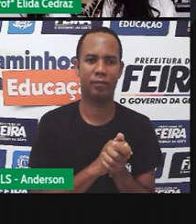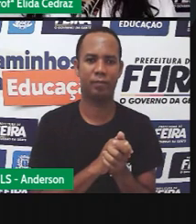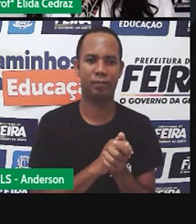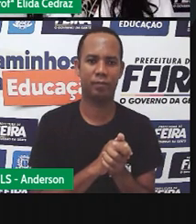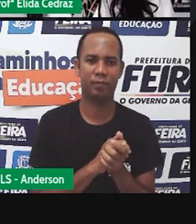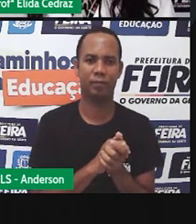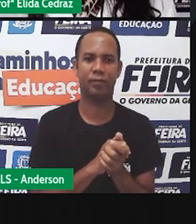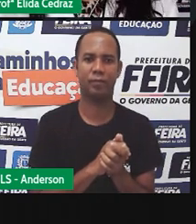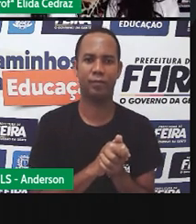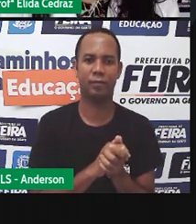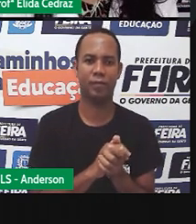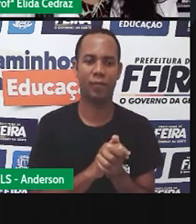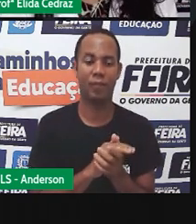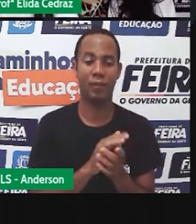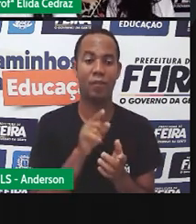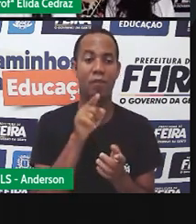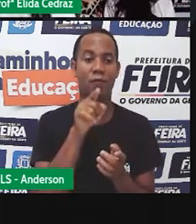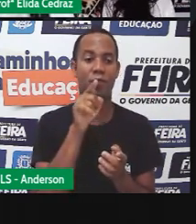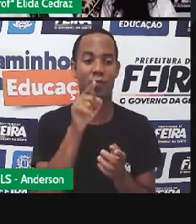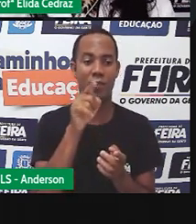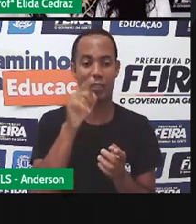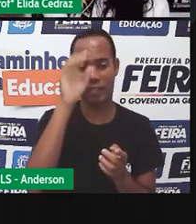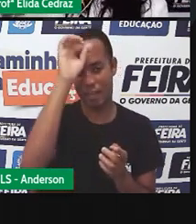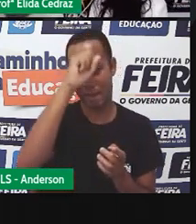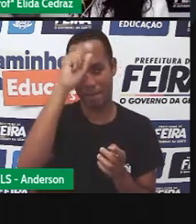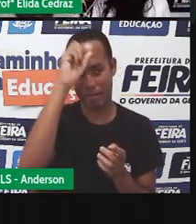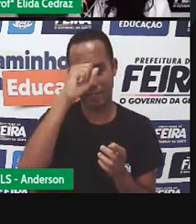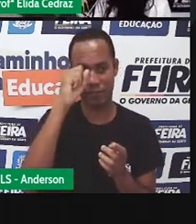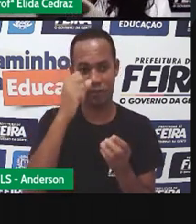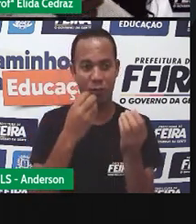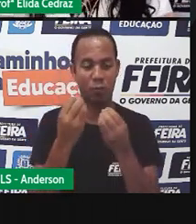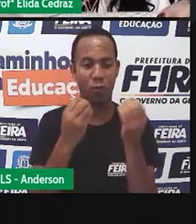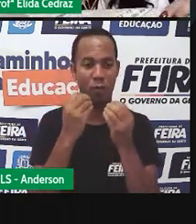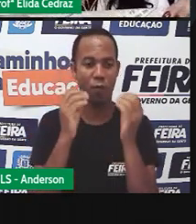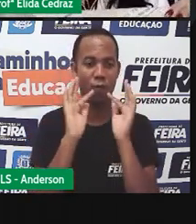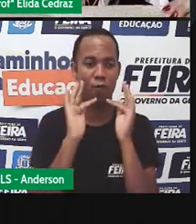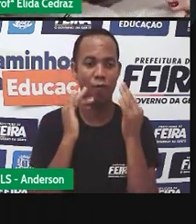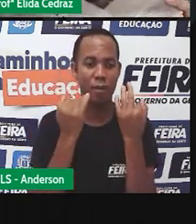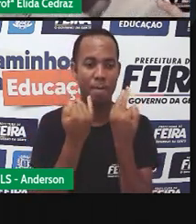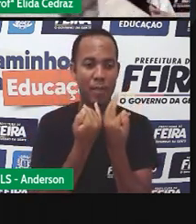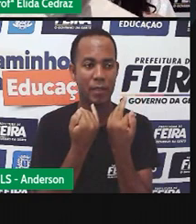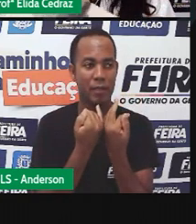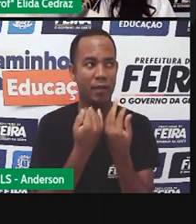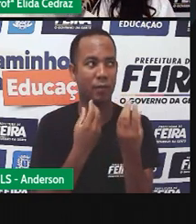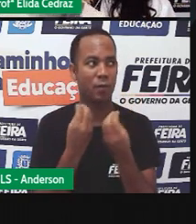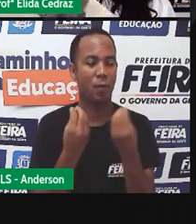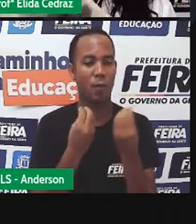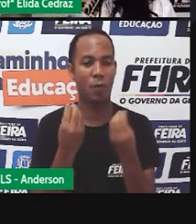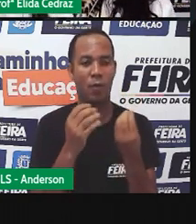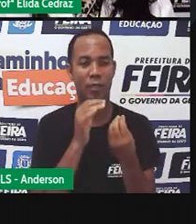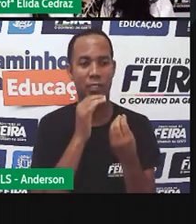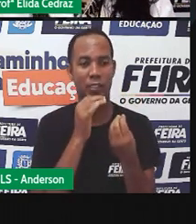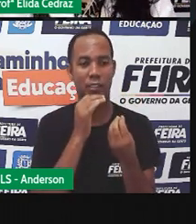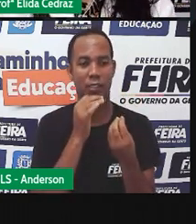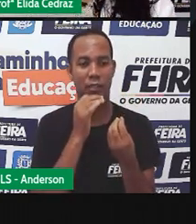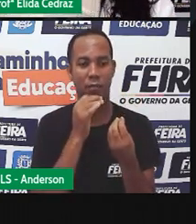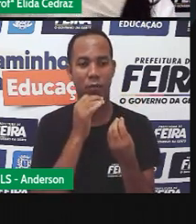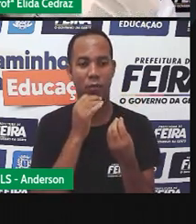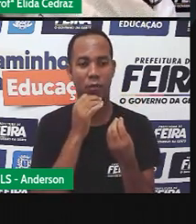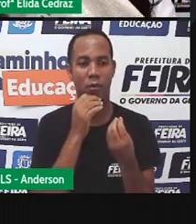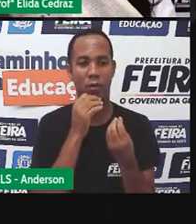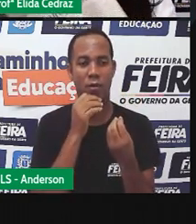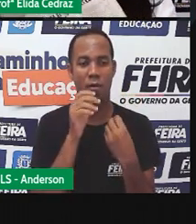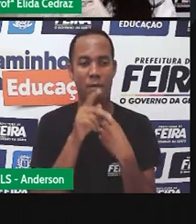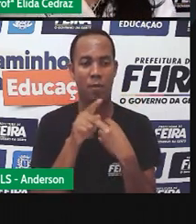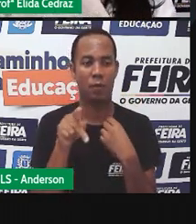Aprendendo mais em família. Como vocês viram que o papel dobra e desdobra, a prof vai trazer